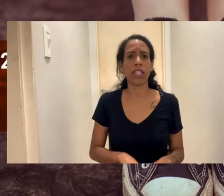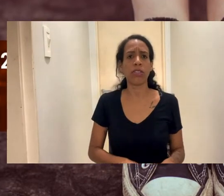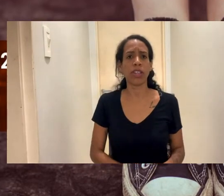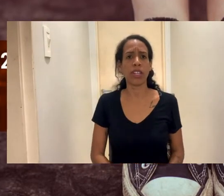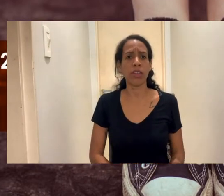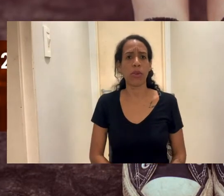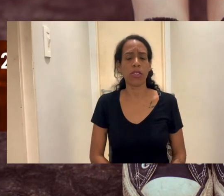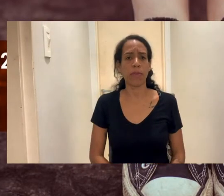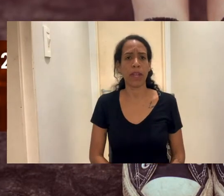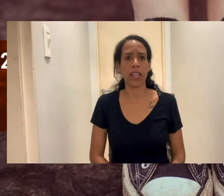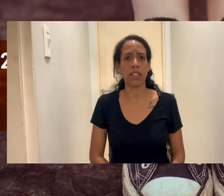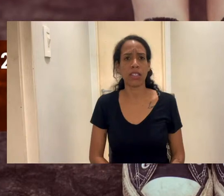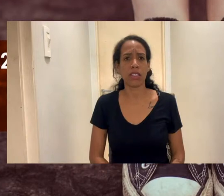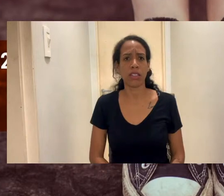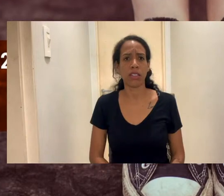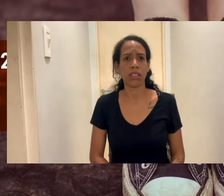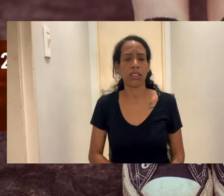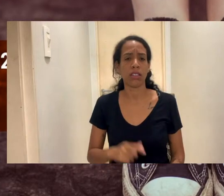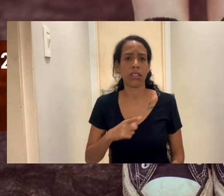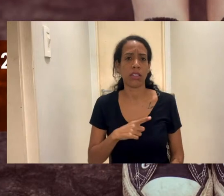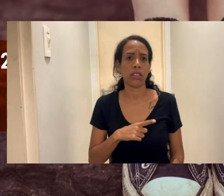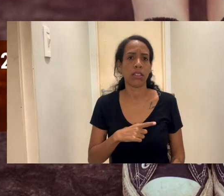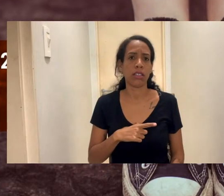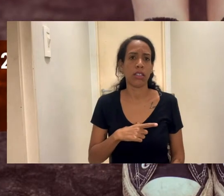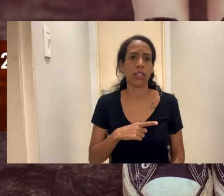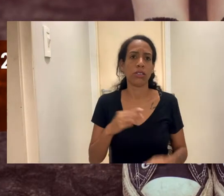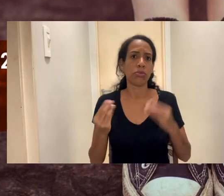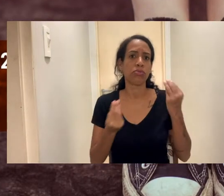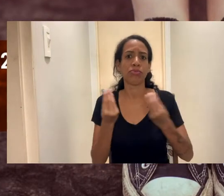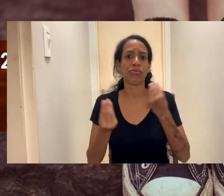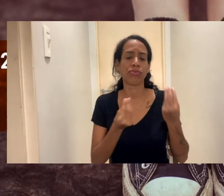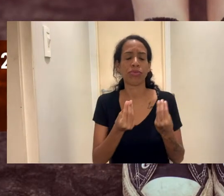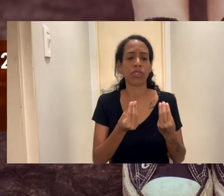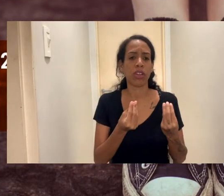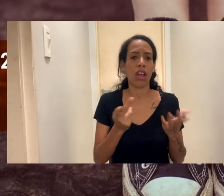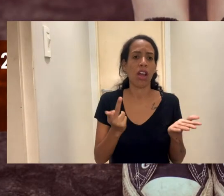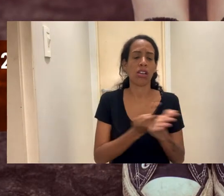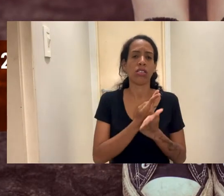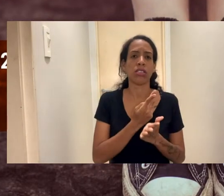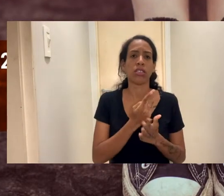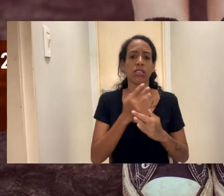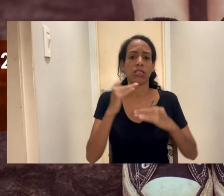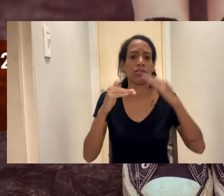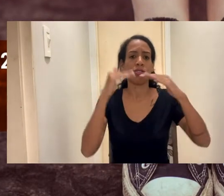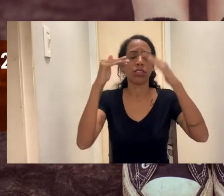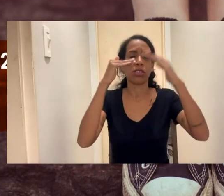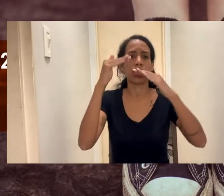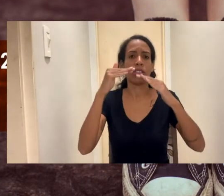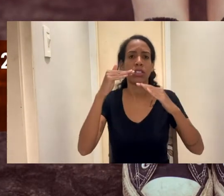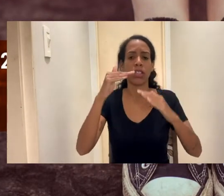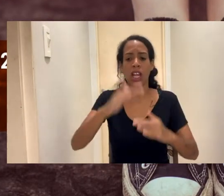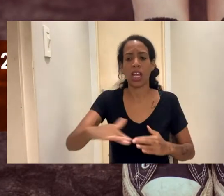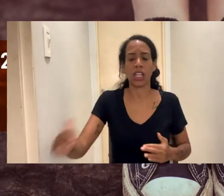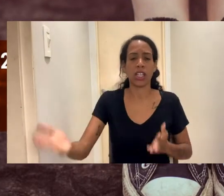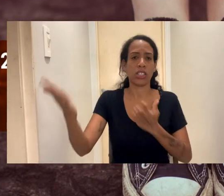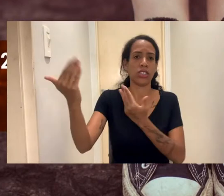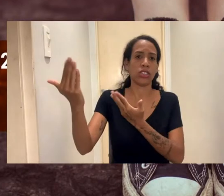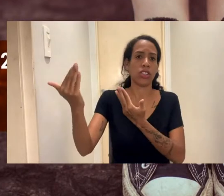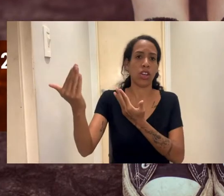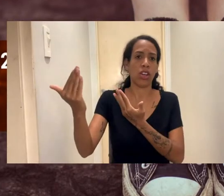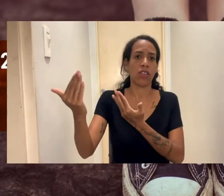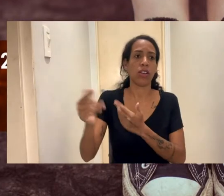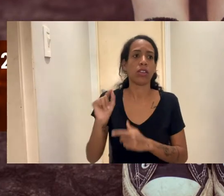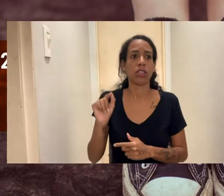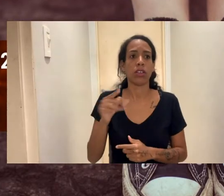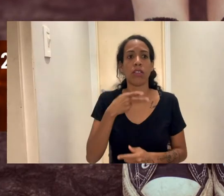Código de Menores, que trata ali da situação irregular, e a gente tem a promulgação do Estatuto da Criança e do Adolescente, que